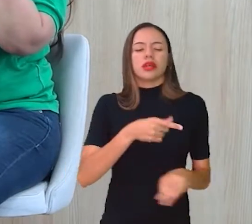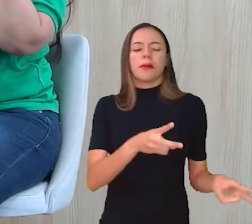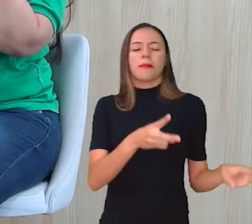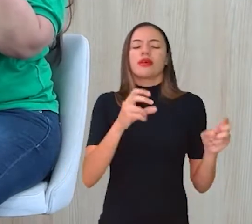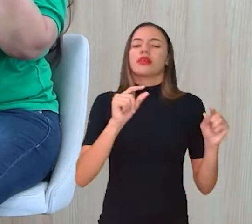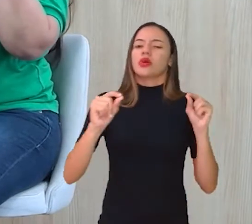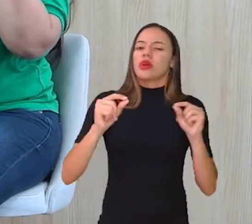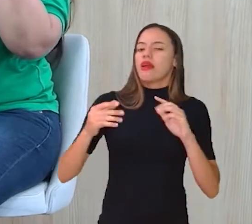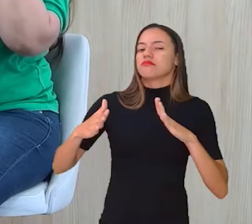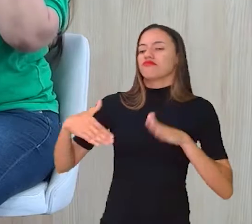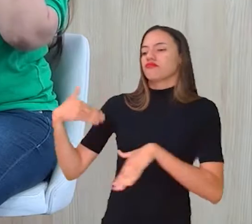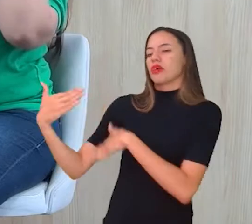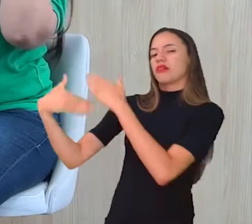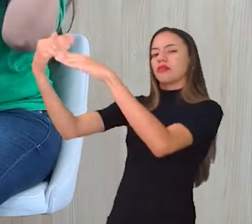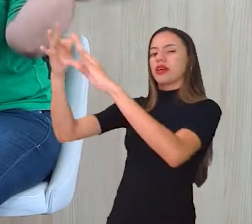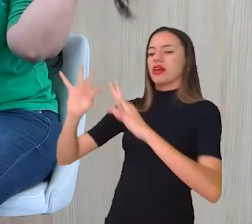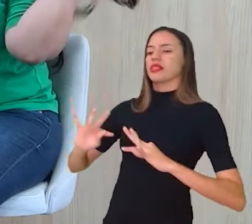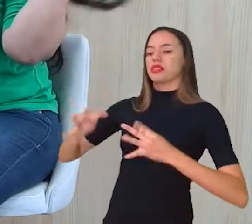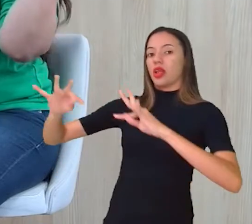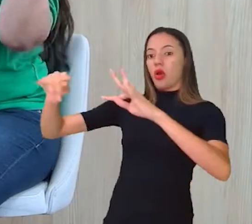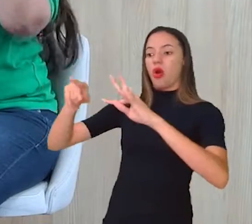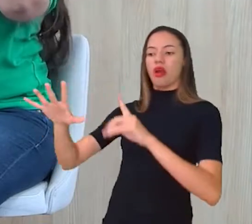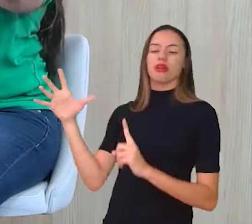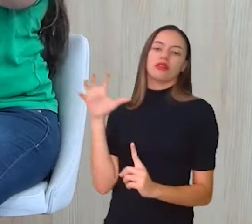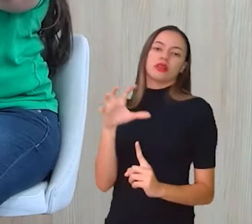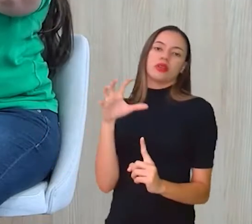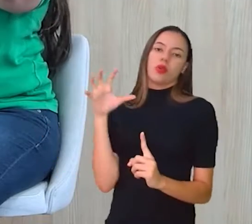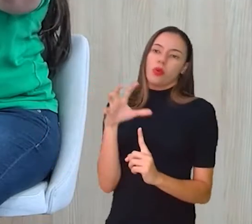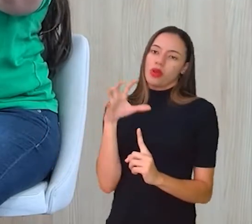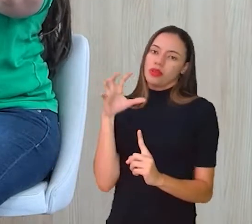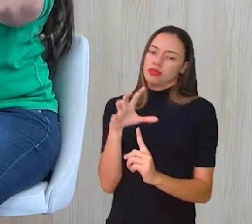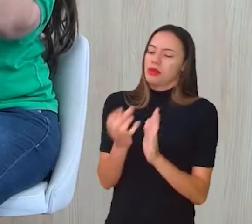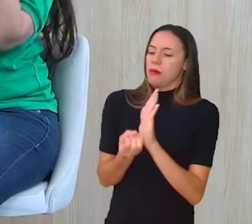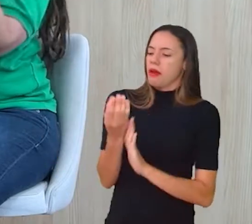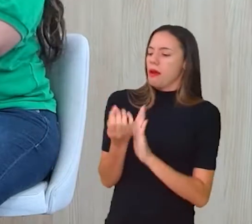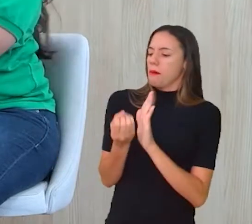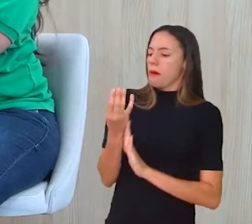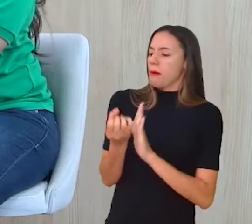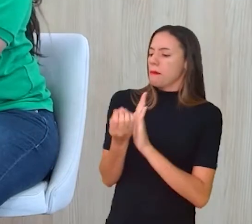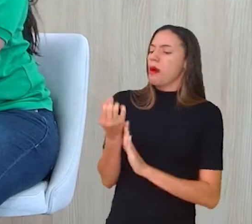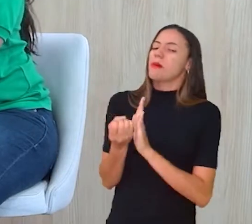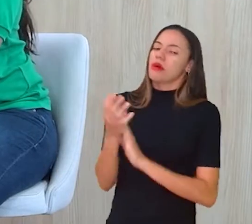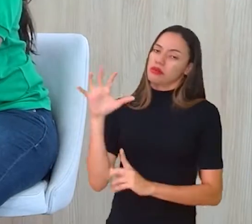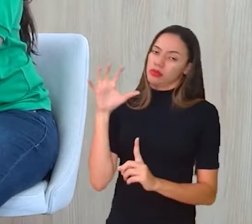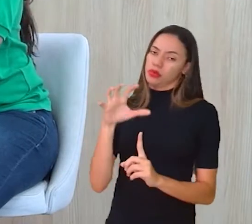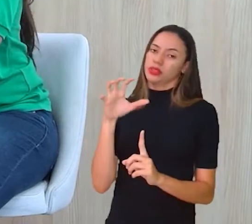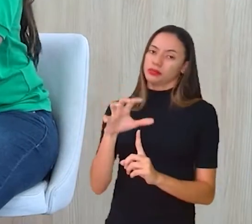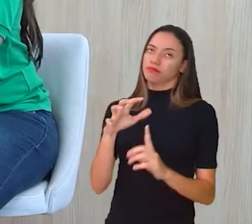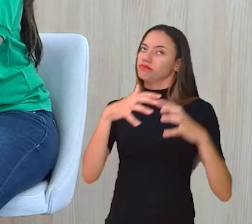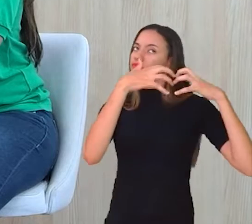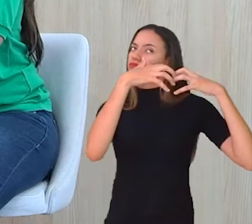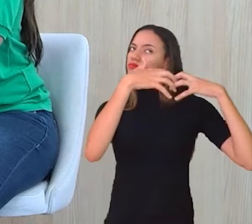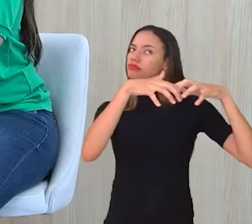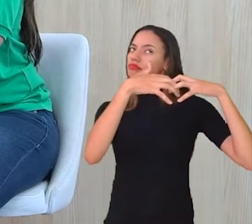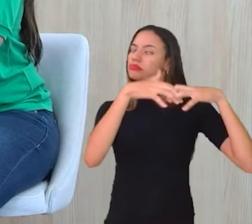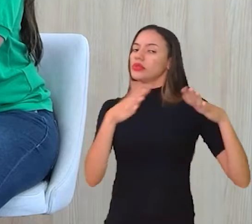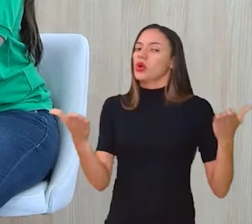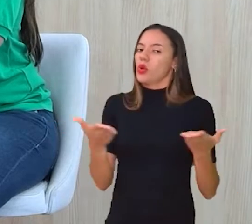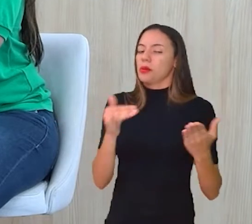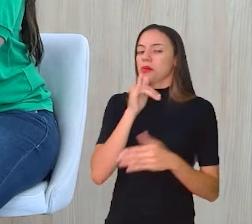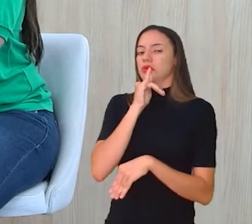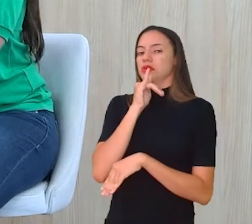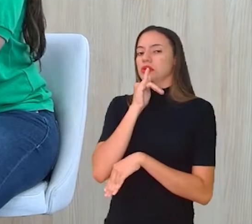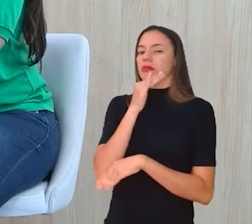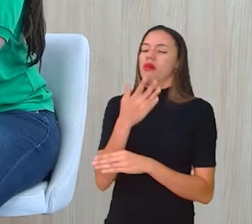avanços tecnológicos, eles acabam influenciando muito dessa produção, né? Então, refletindo agora, Carla, o que a gente tinha, né? Ou